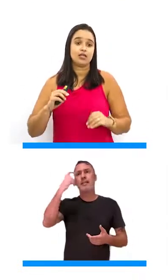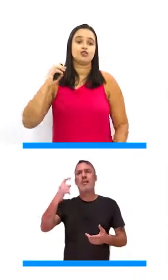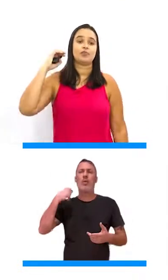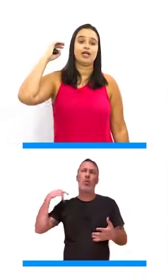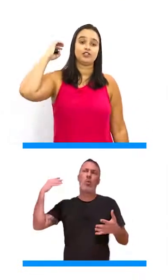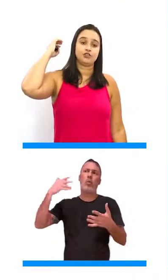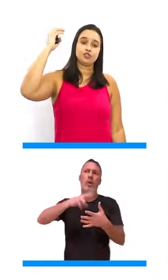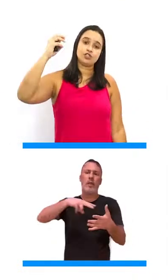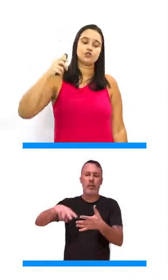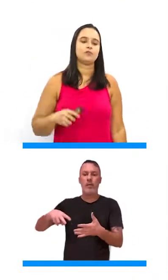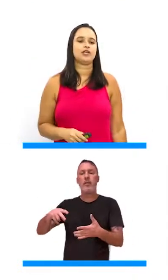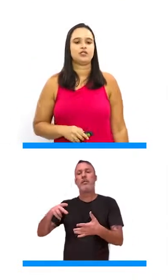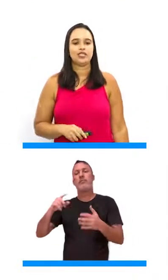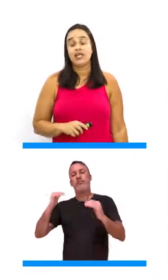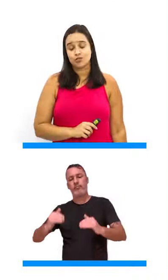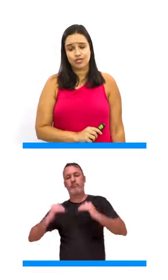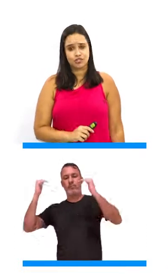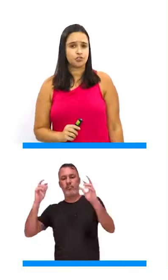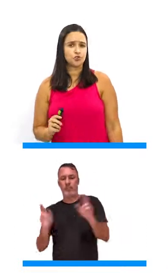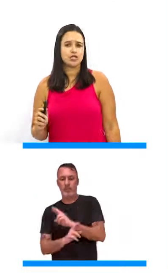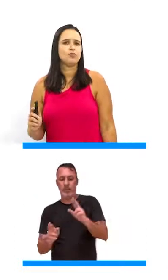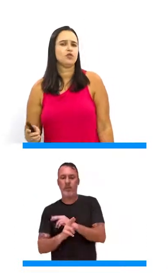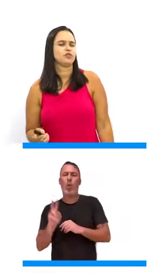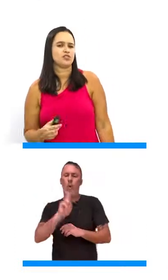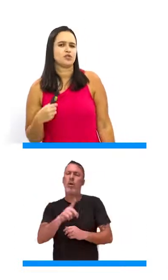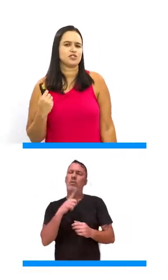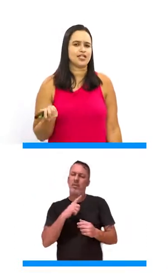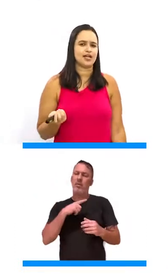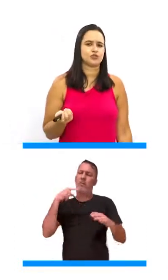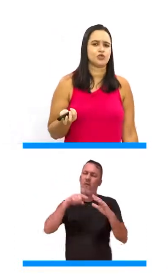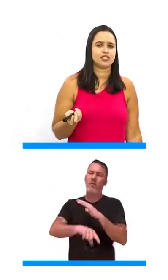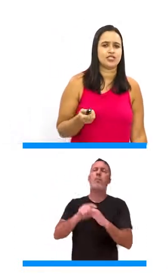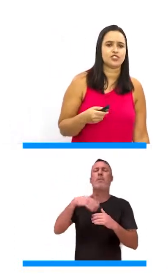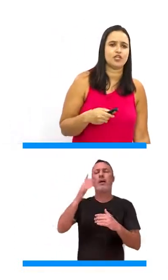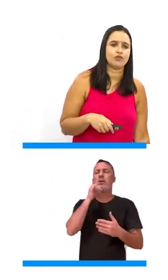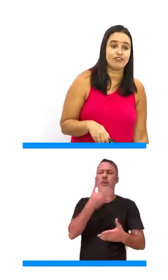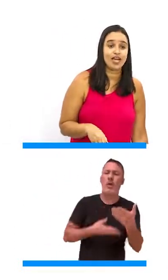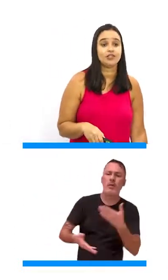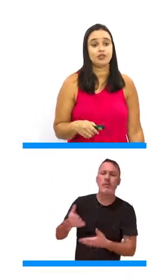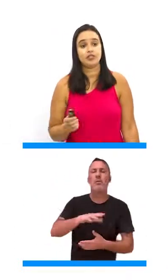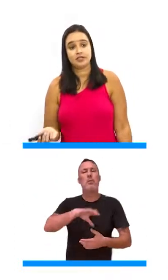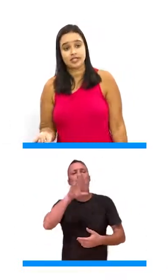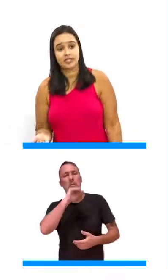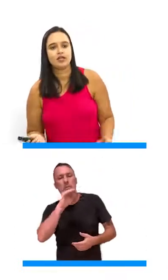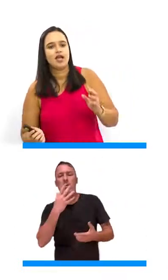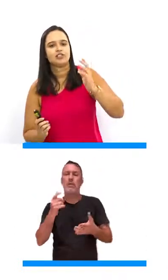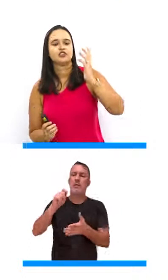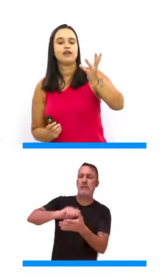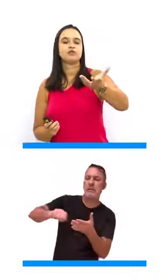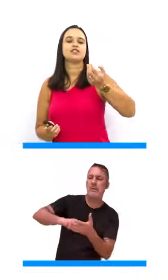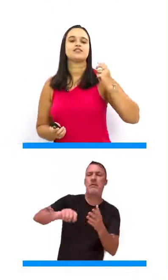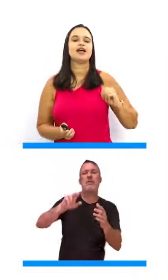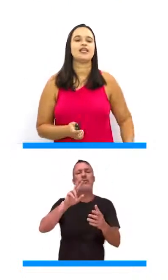li. Superlativo de superioridade. Isso aqui a gente usa muito nas nossas interações, né? Seja língua falada ou língua escrita, a